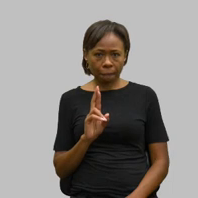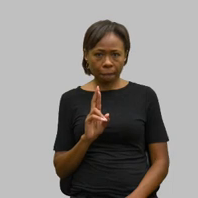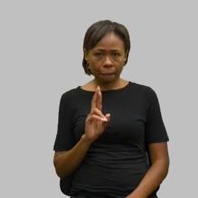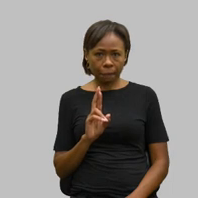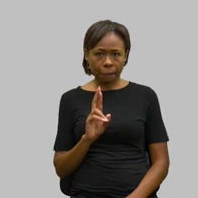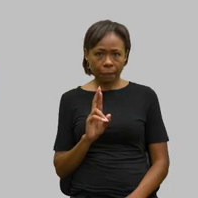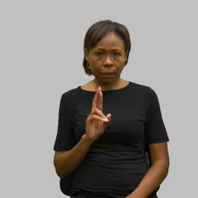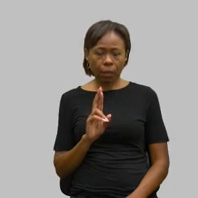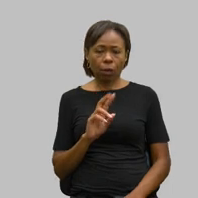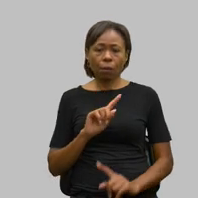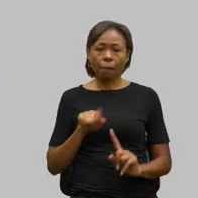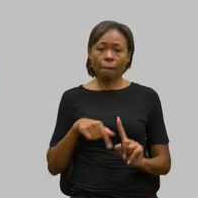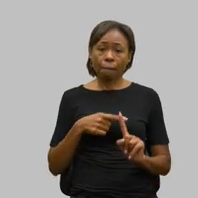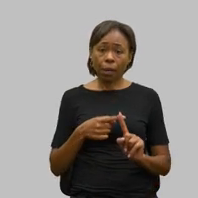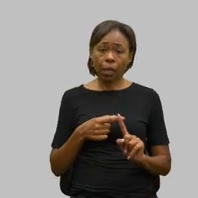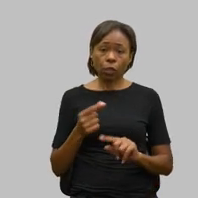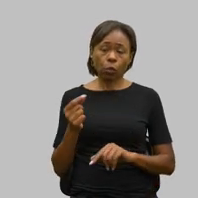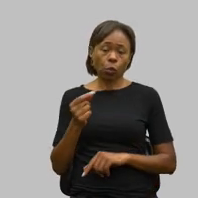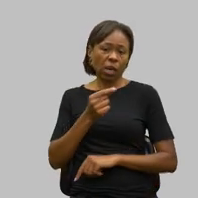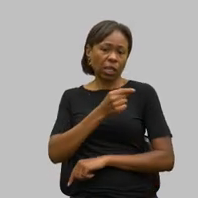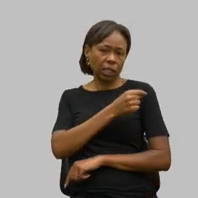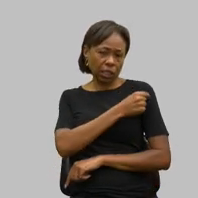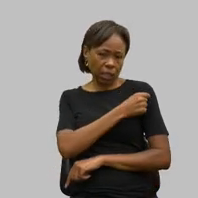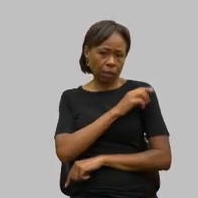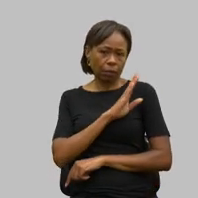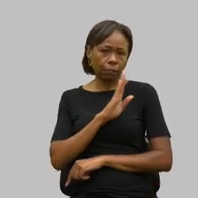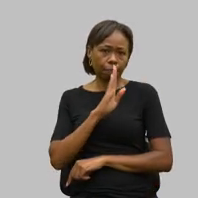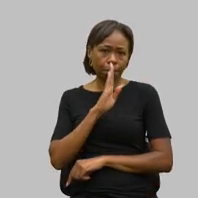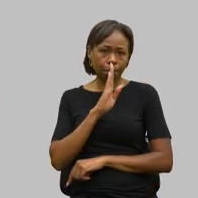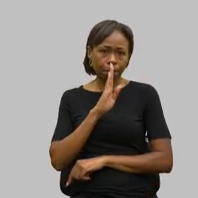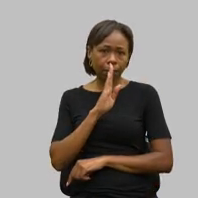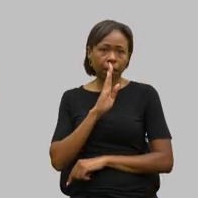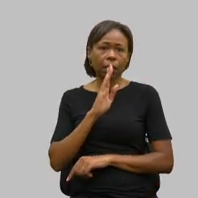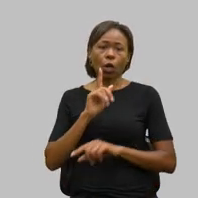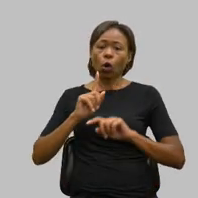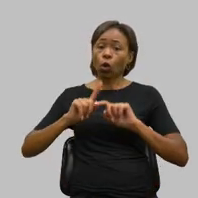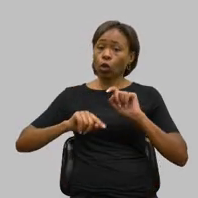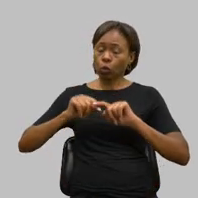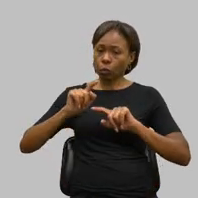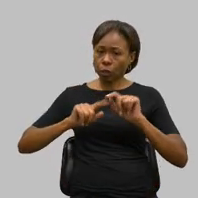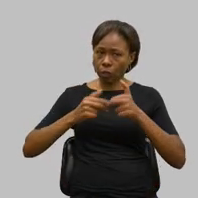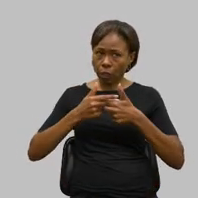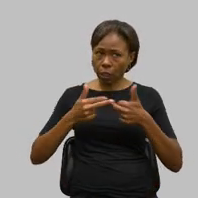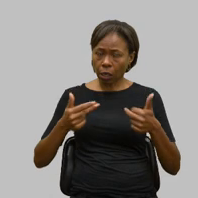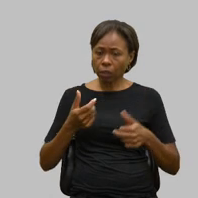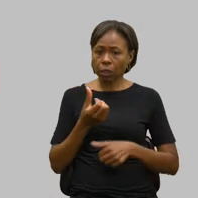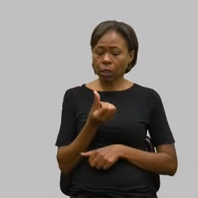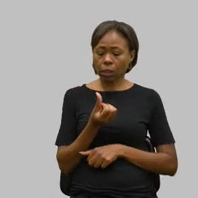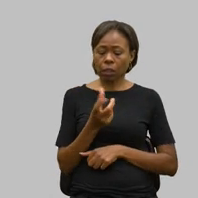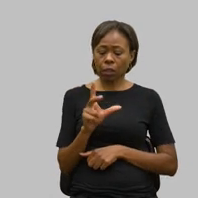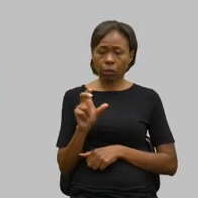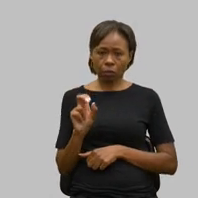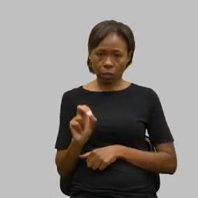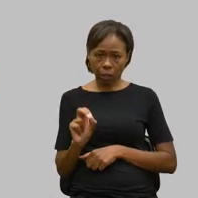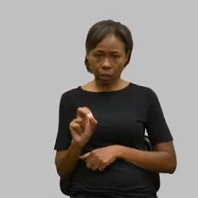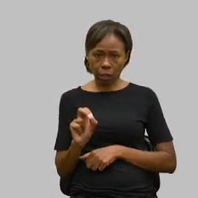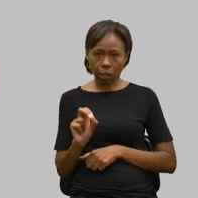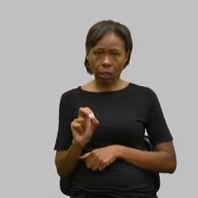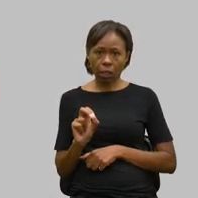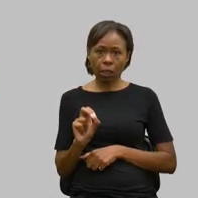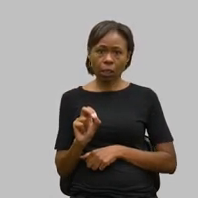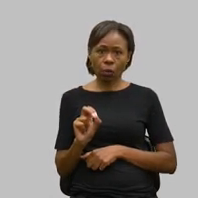anestesista, a transferineal, material, R 650,00. Na patologia